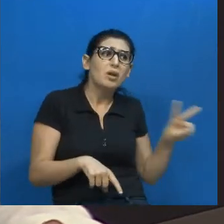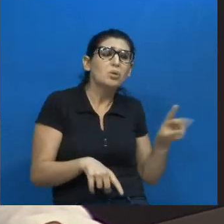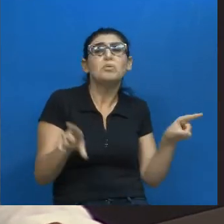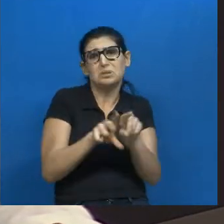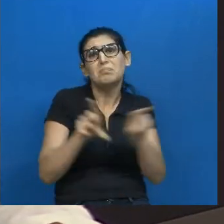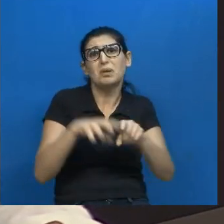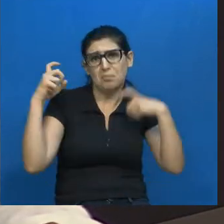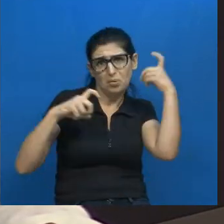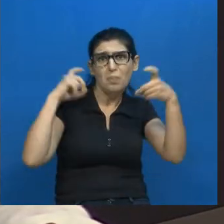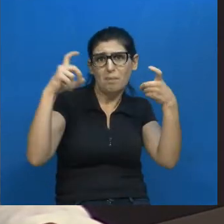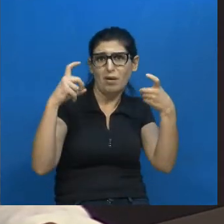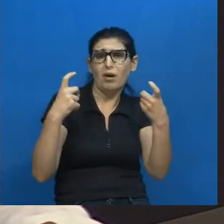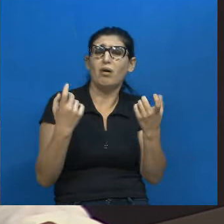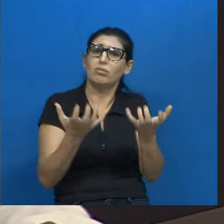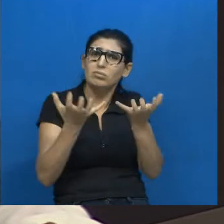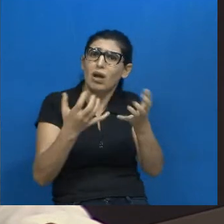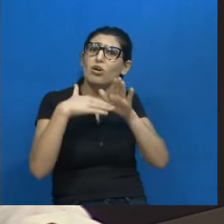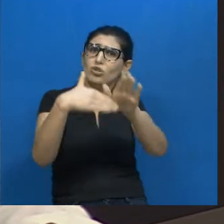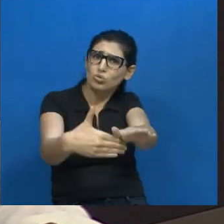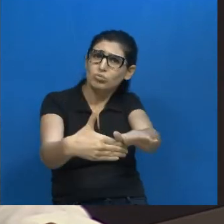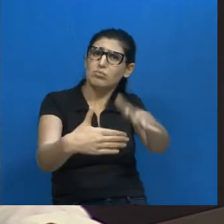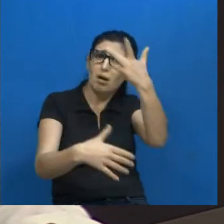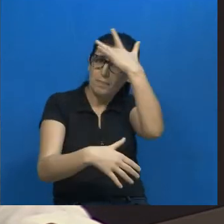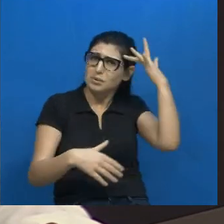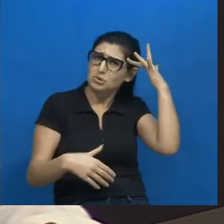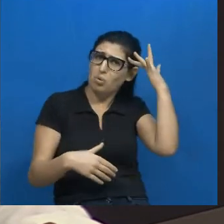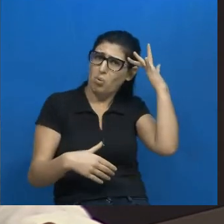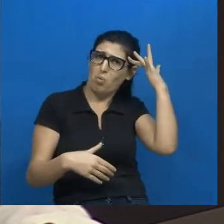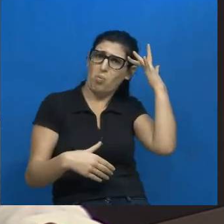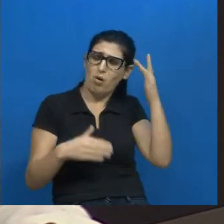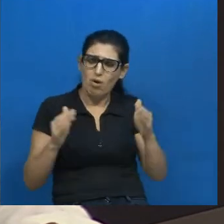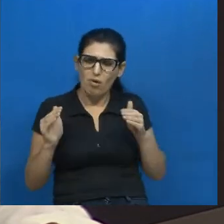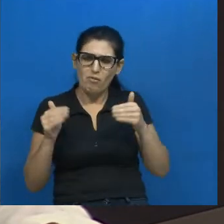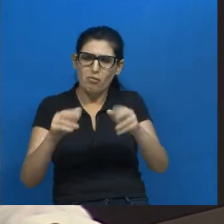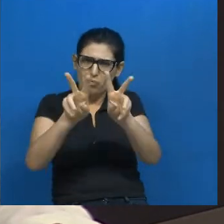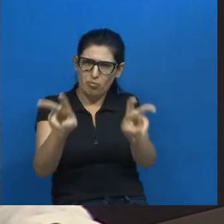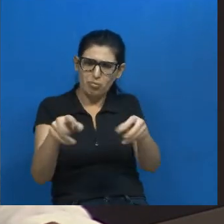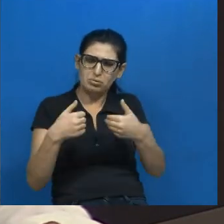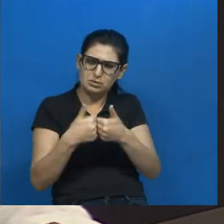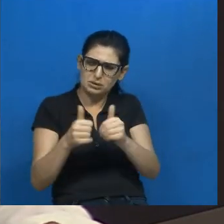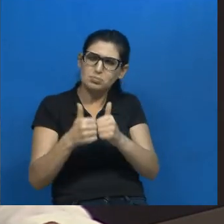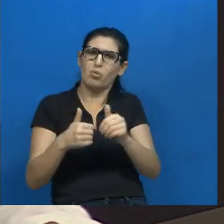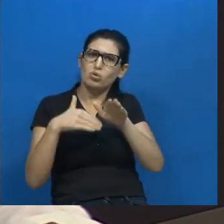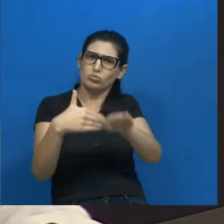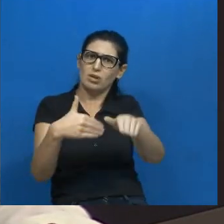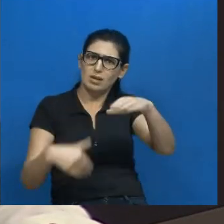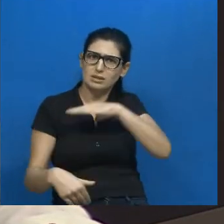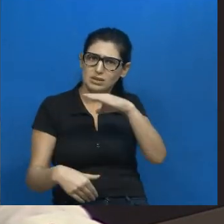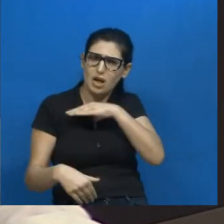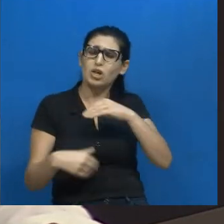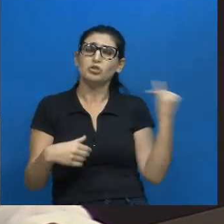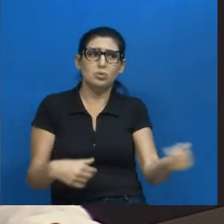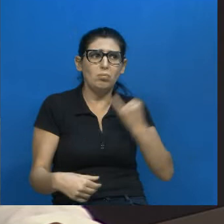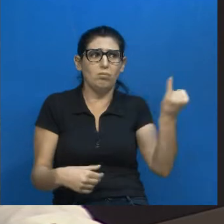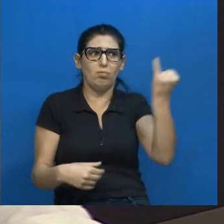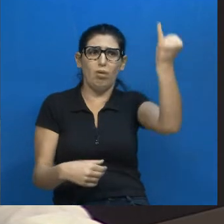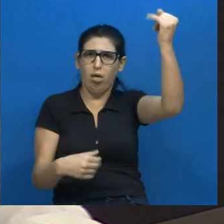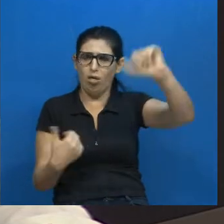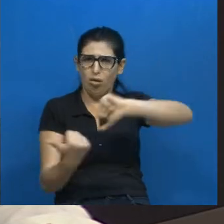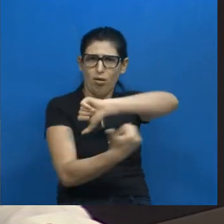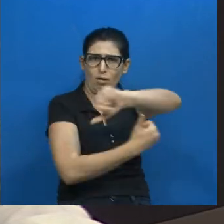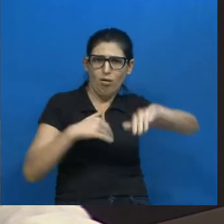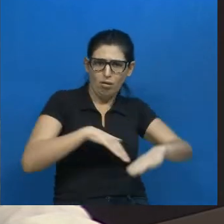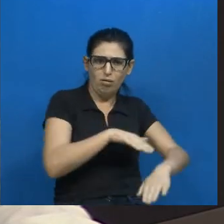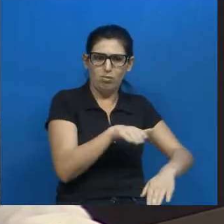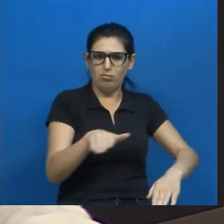atender, né, o anseio da população e do povo. Né? A gente acha que é importante essas mudanças, né? Eu acho